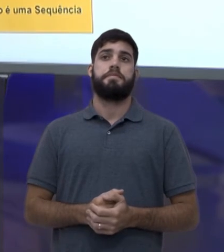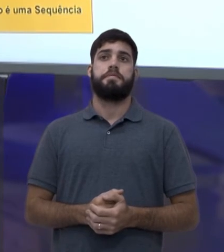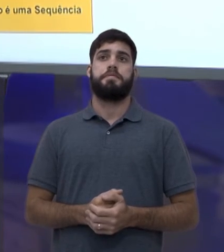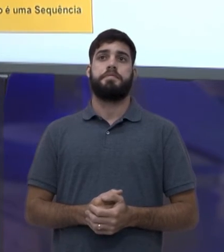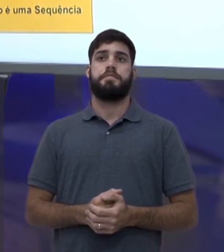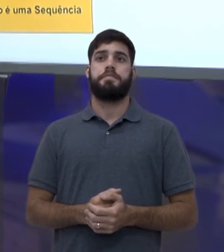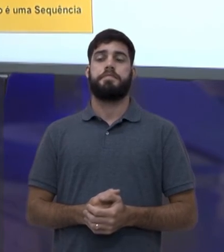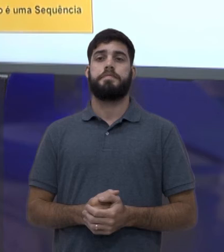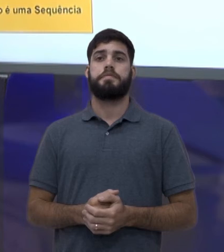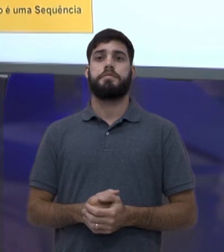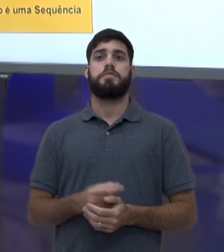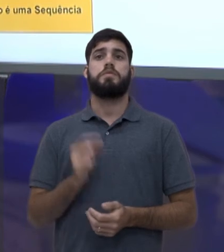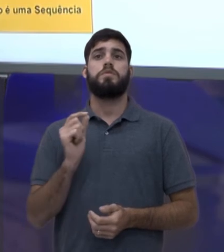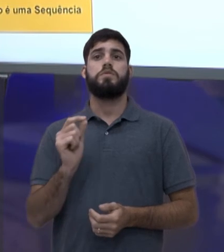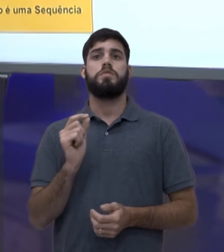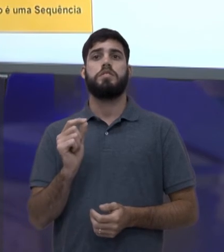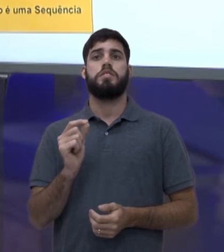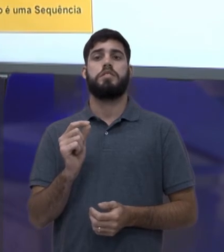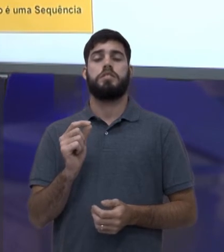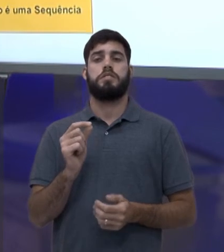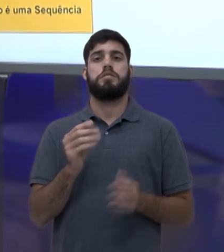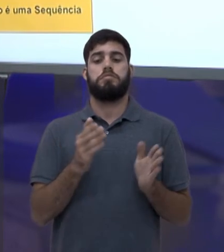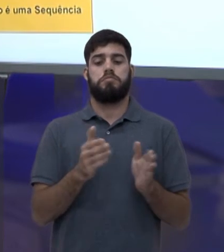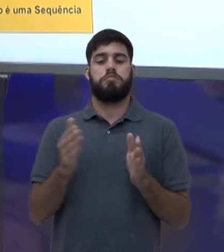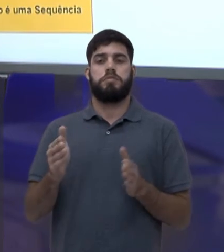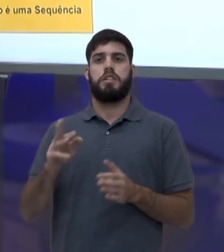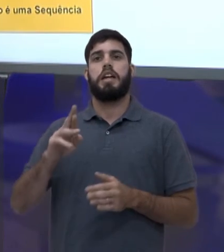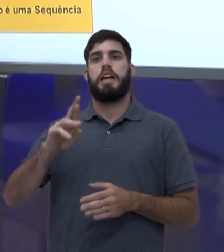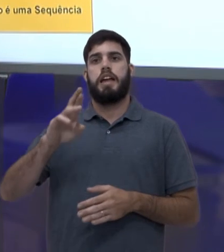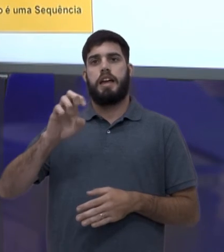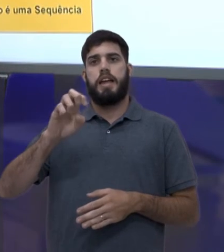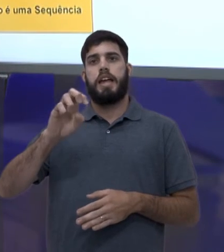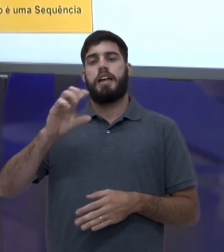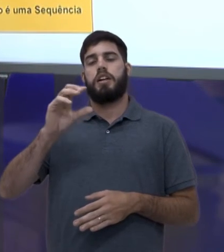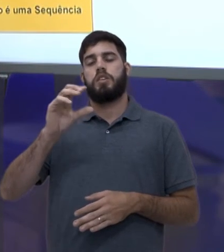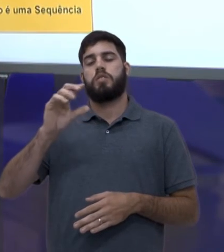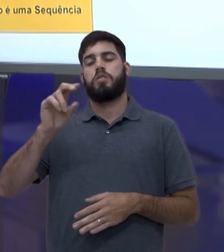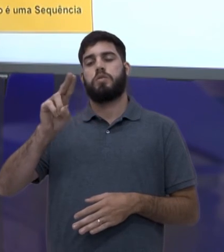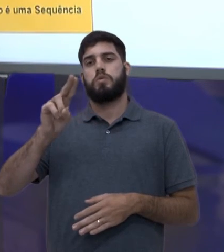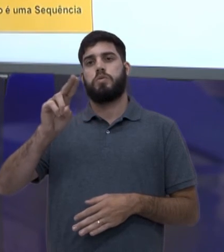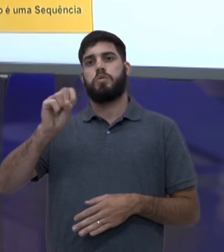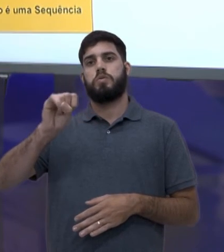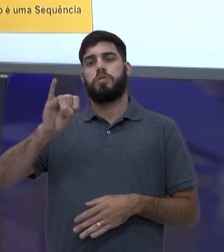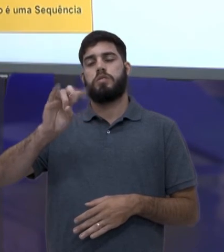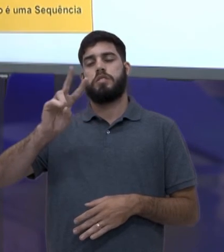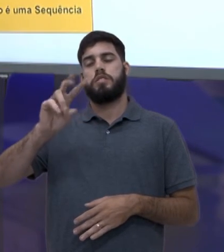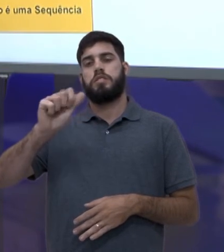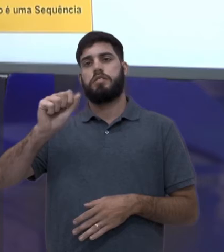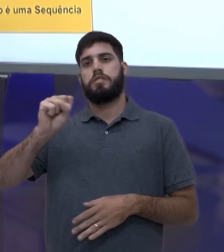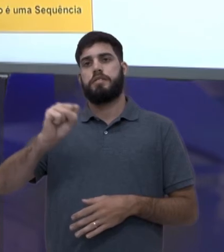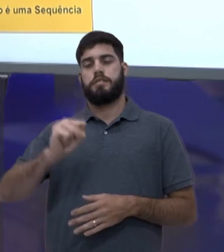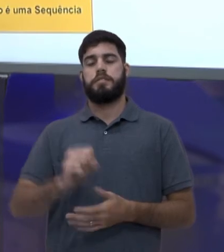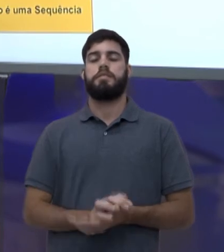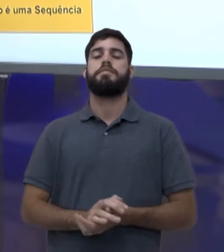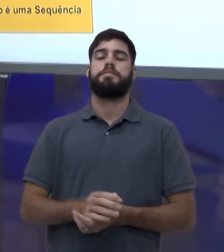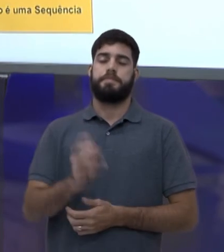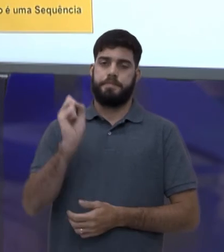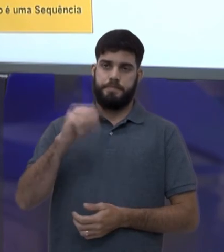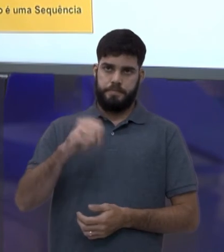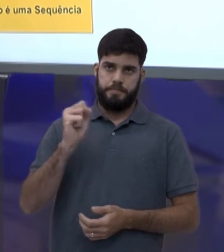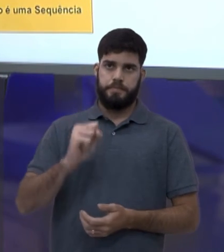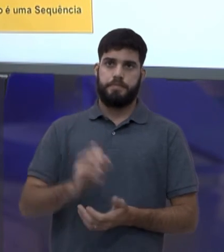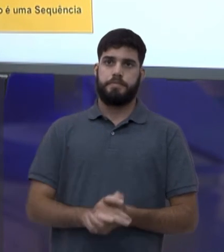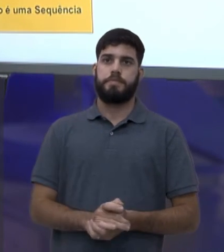observar, ela é sim uma sequência recursiva, porque ela depende do termo anterior para